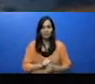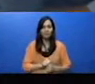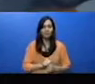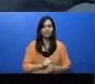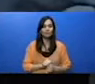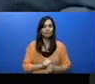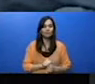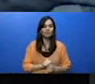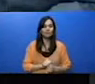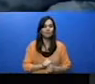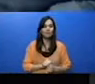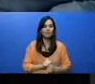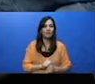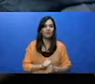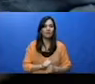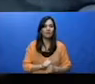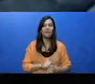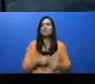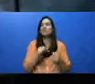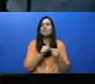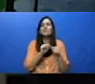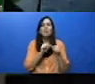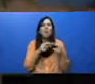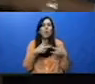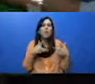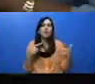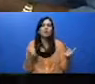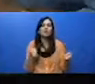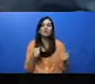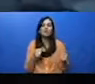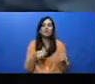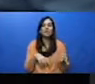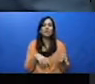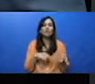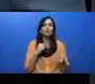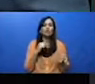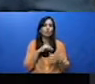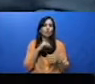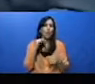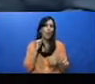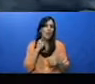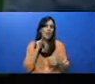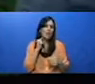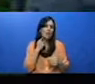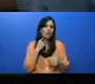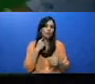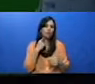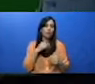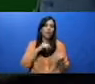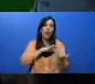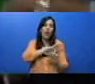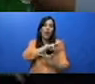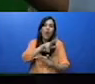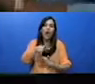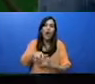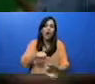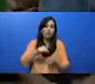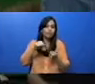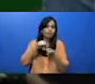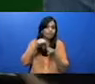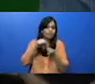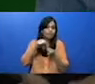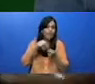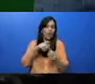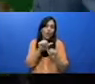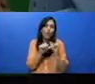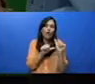reciclagem, utilizar produtos de reciclagem, tá? Isso é utilização sustentável. Eu tornar o meu estilo de